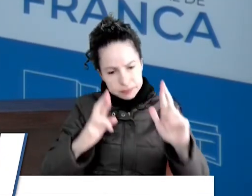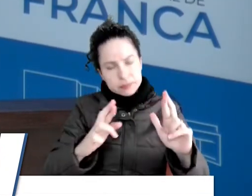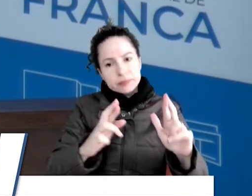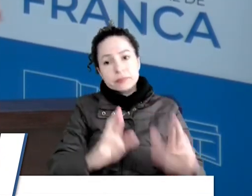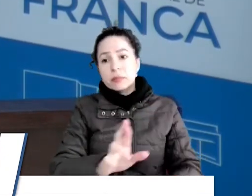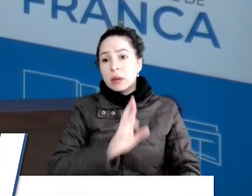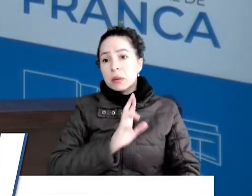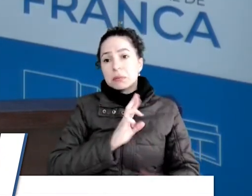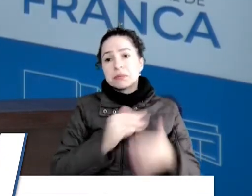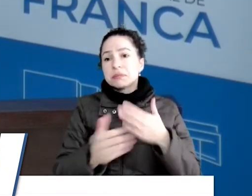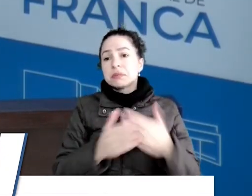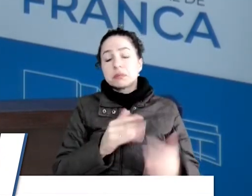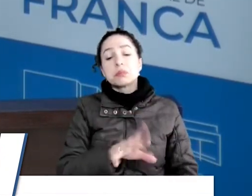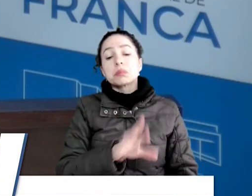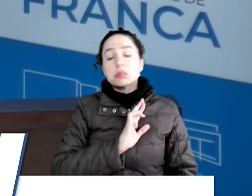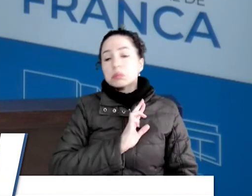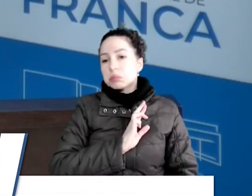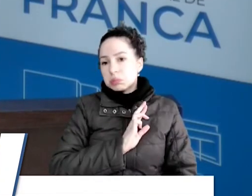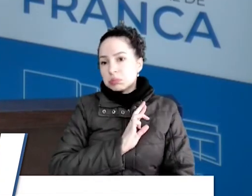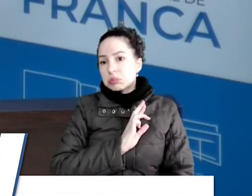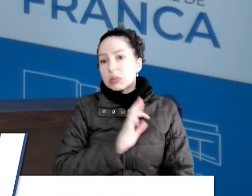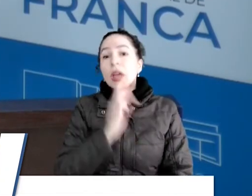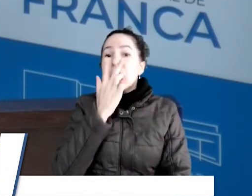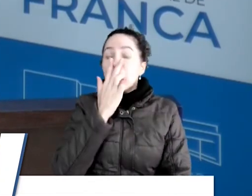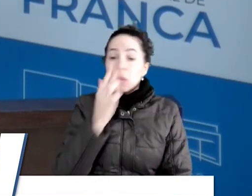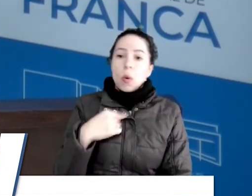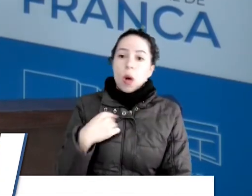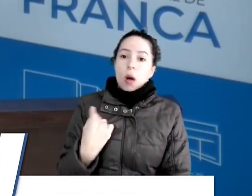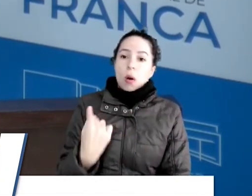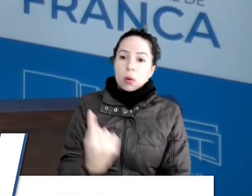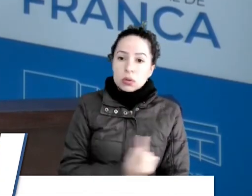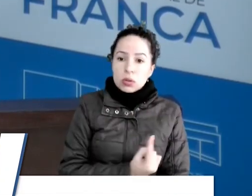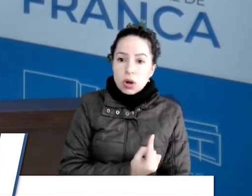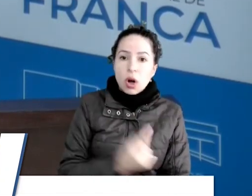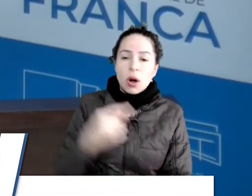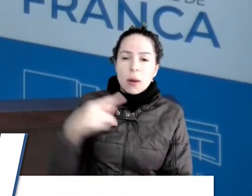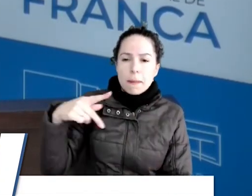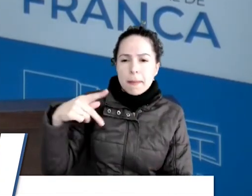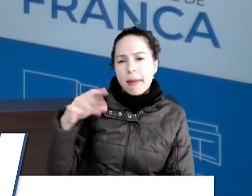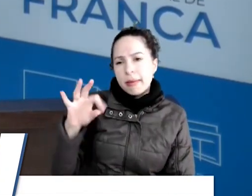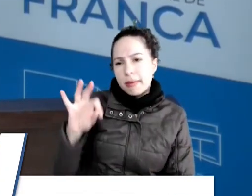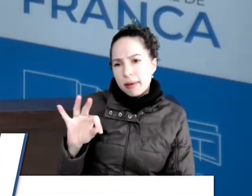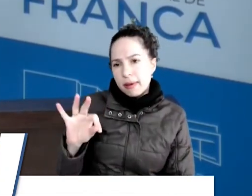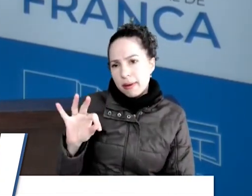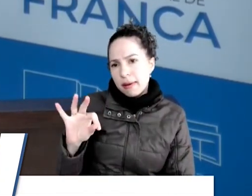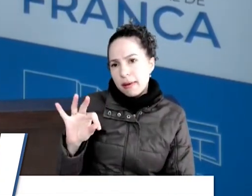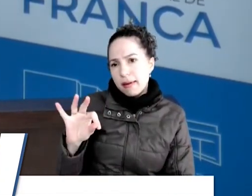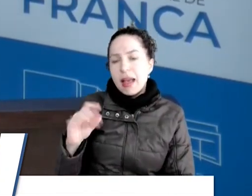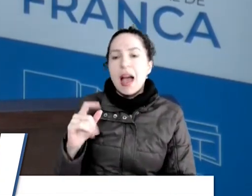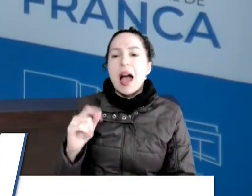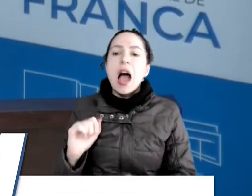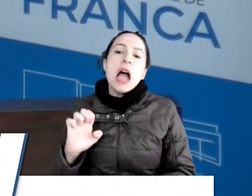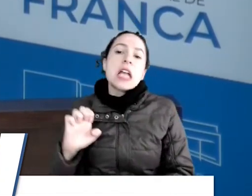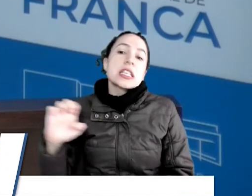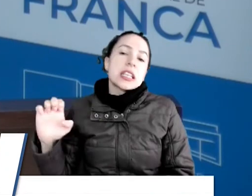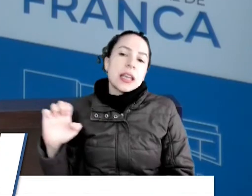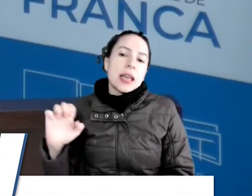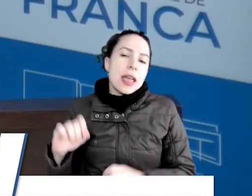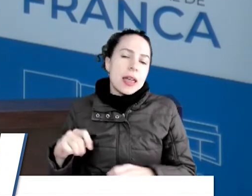for. Da mesma forma que nós, do PT, da esquerda, que é tão